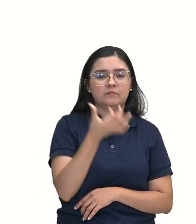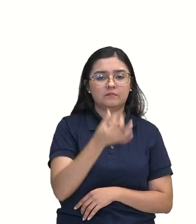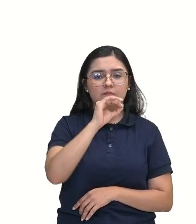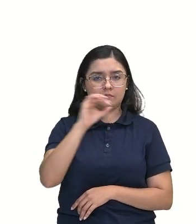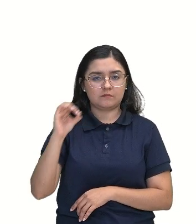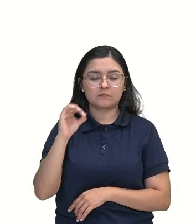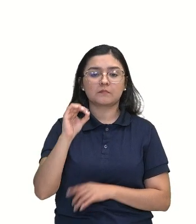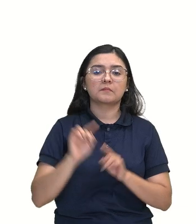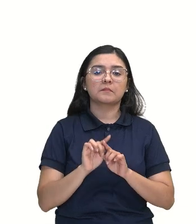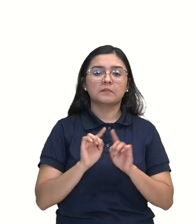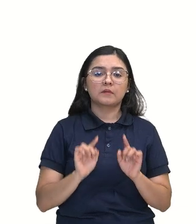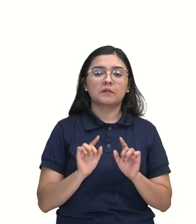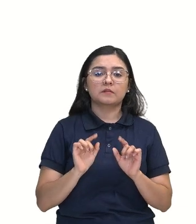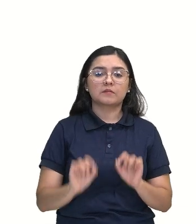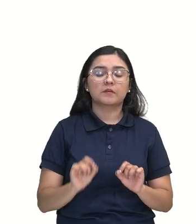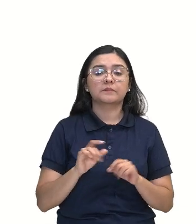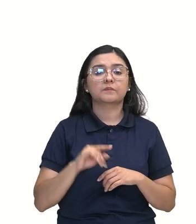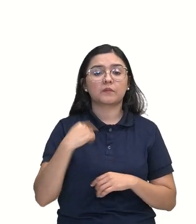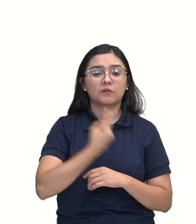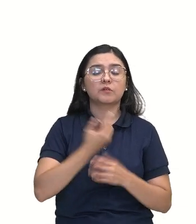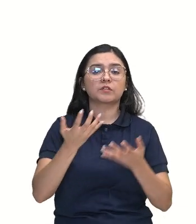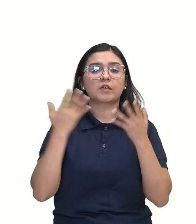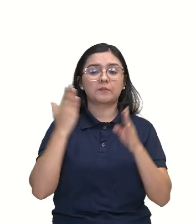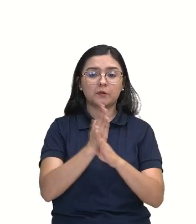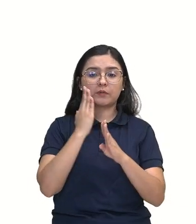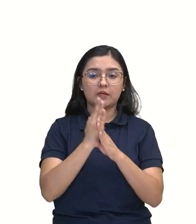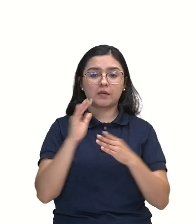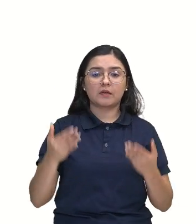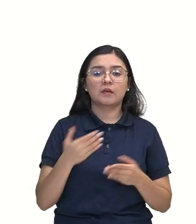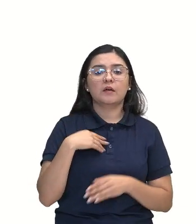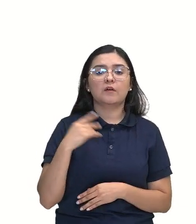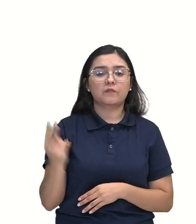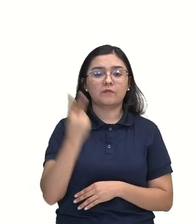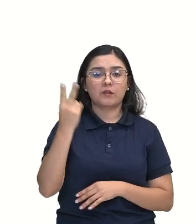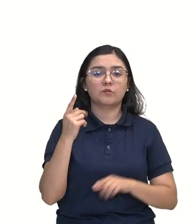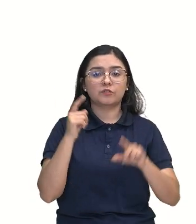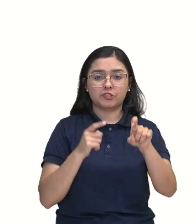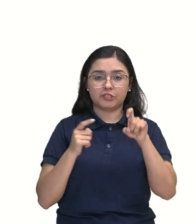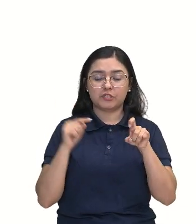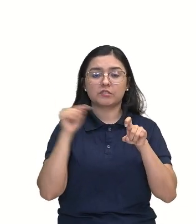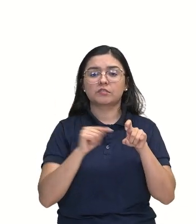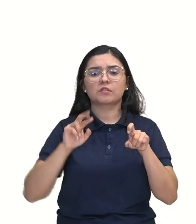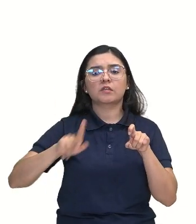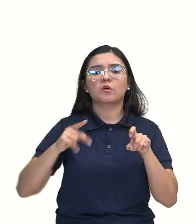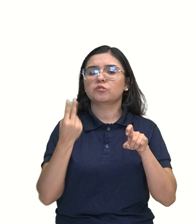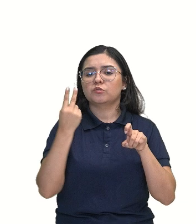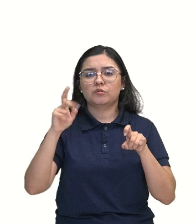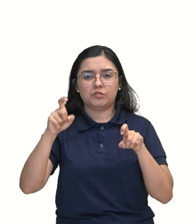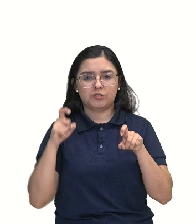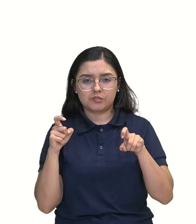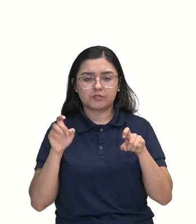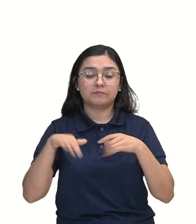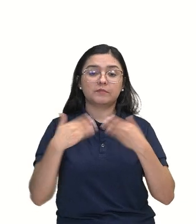75.600. Mas o que a gente quer encontrar aqui é o valor de x, não de 2x.